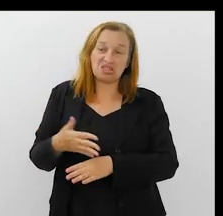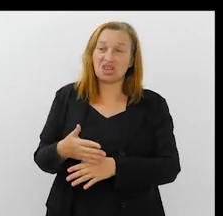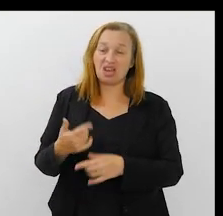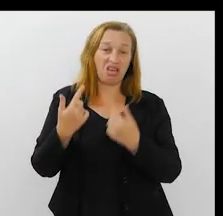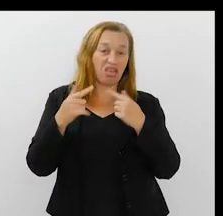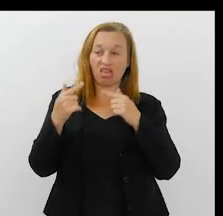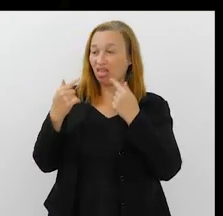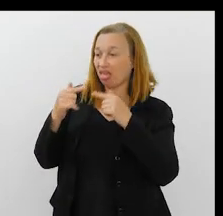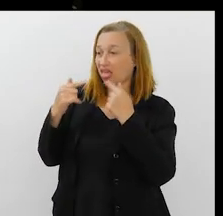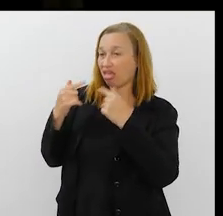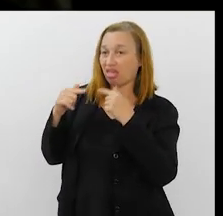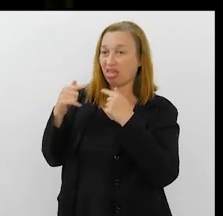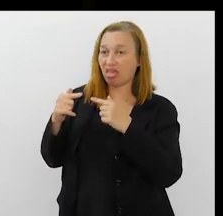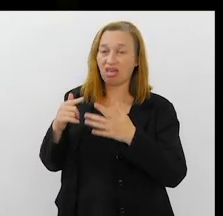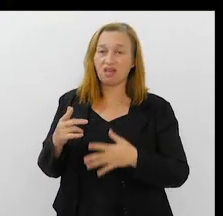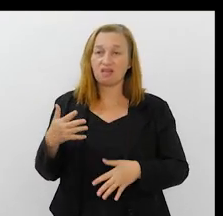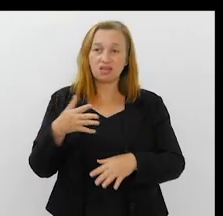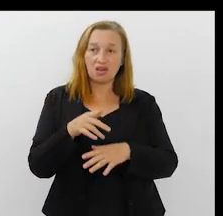né?